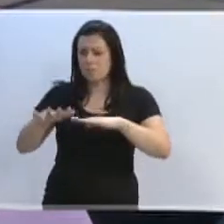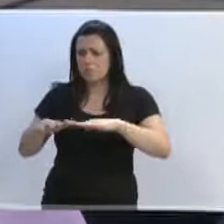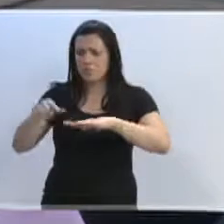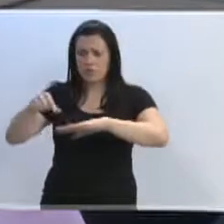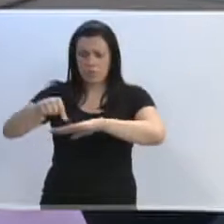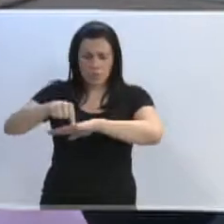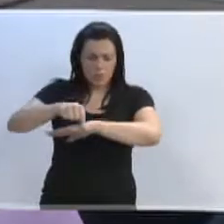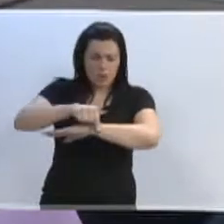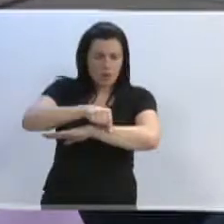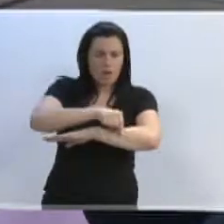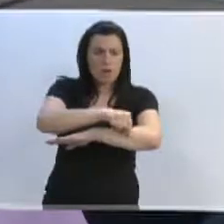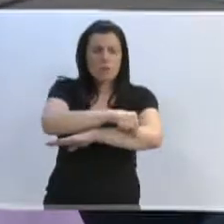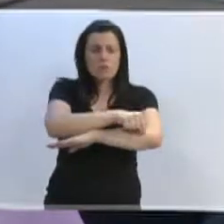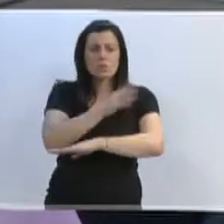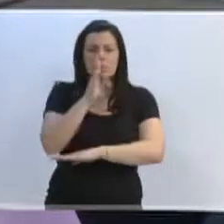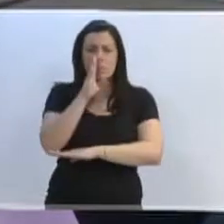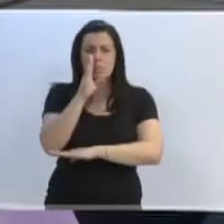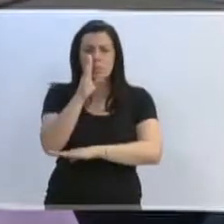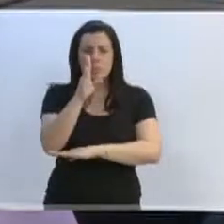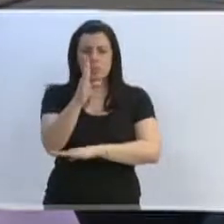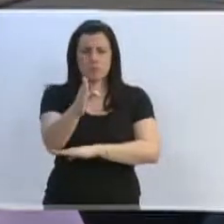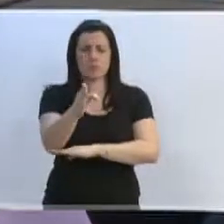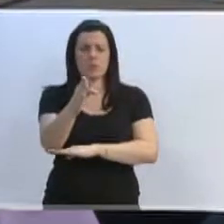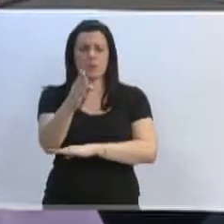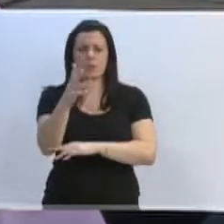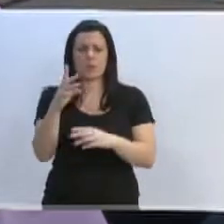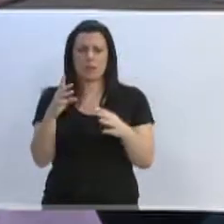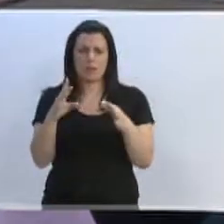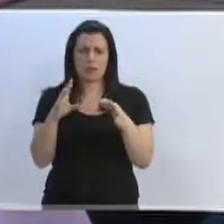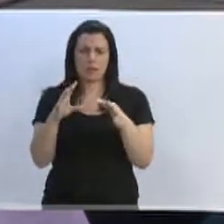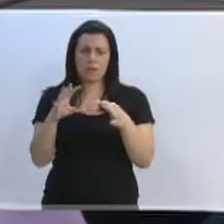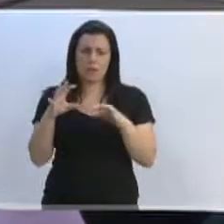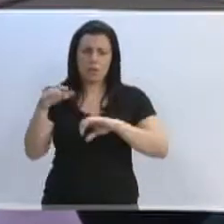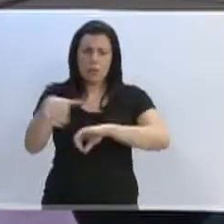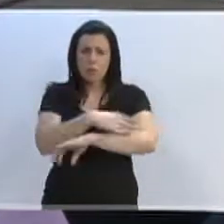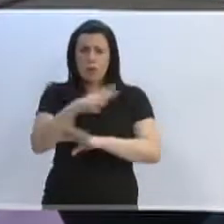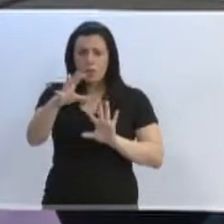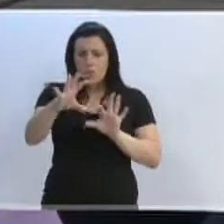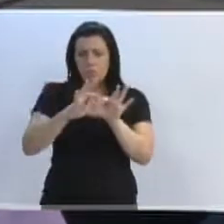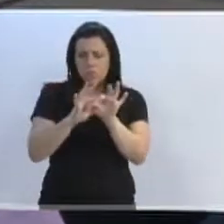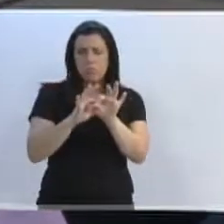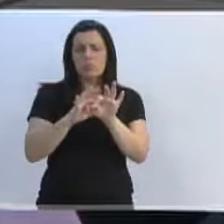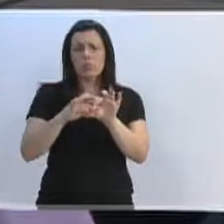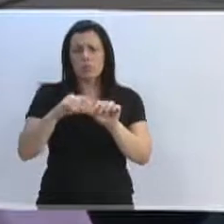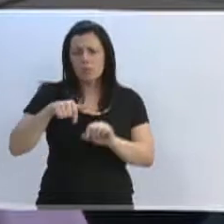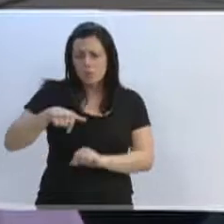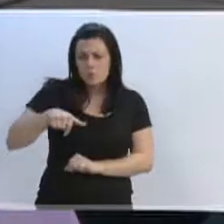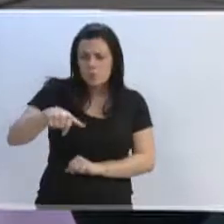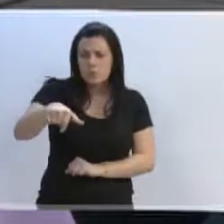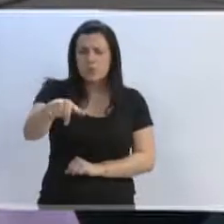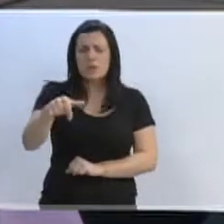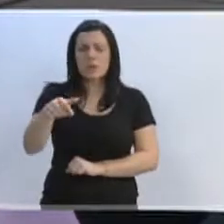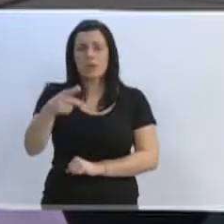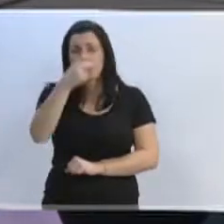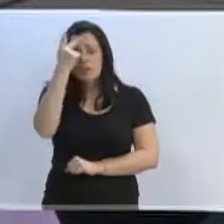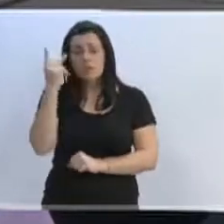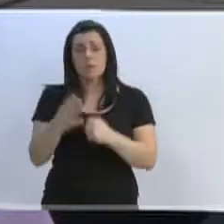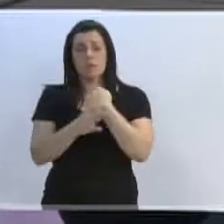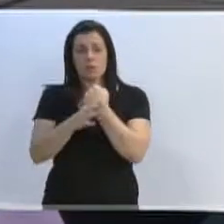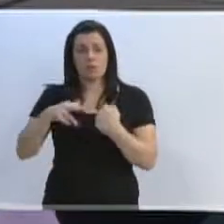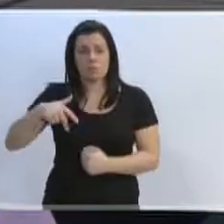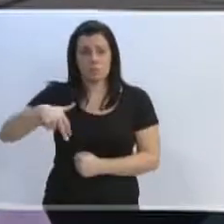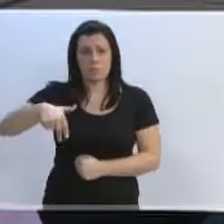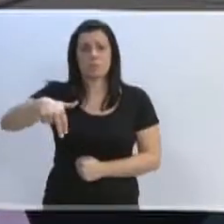fora que ligue a saída da Via Expressa até a Fritz Krieger, para dar mais segurança para os pedestres que transitam